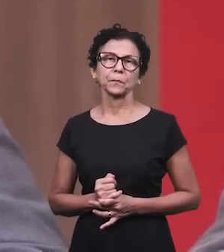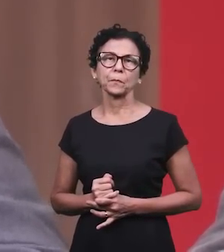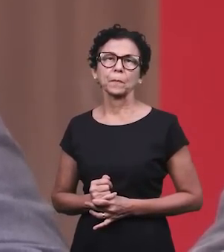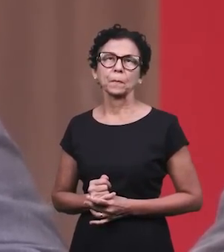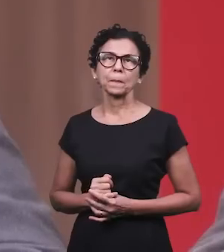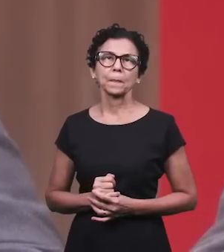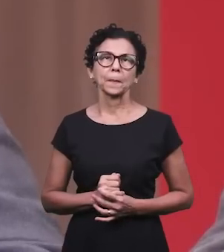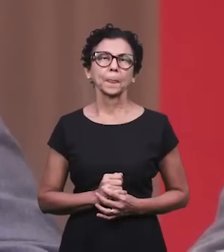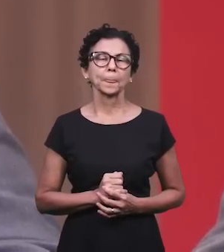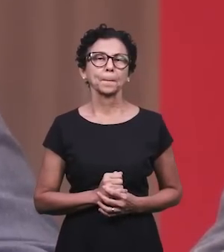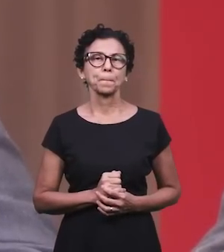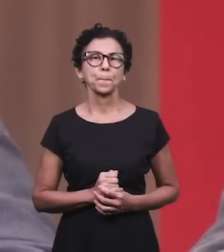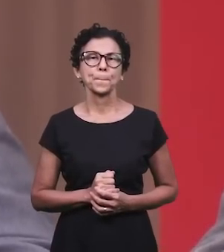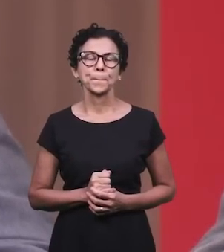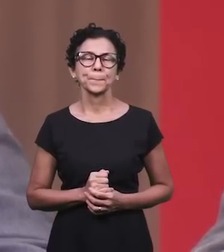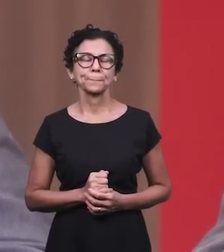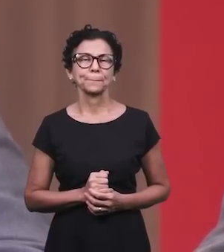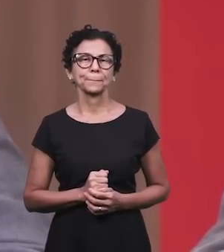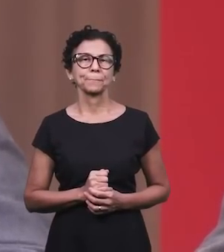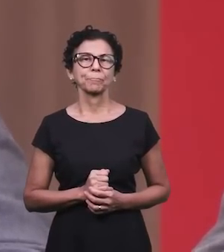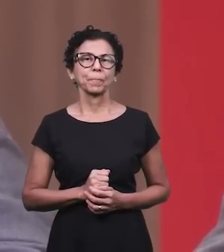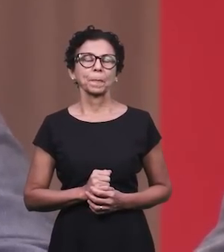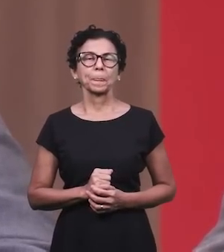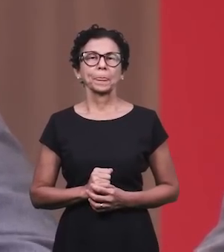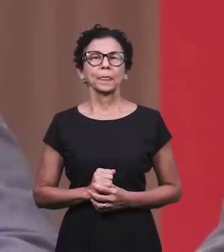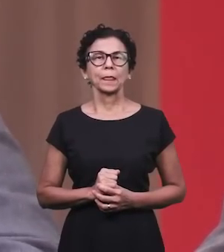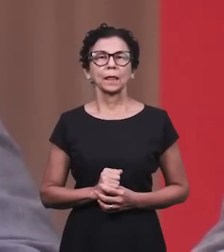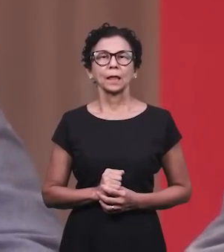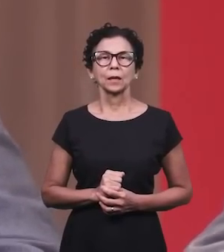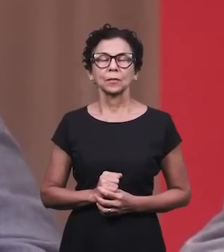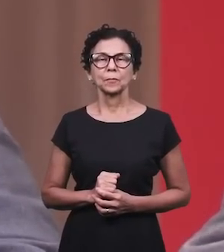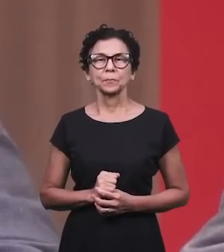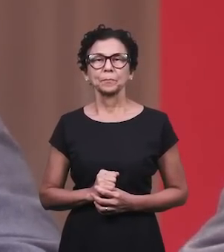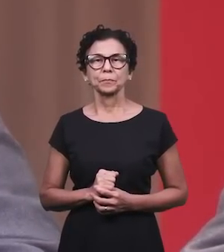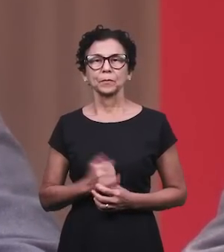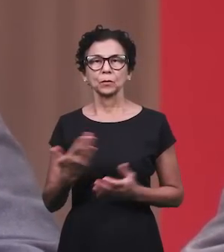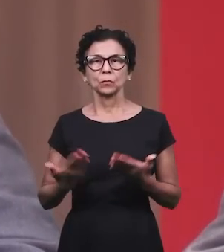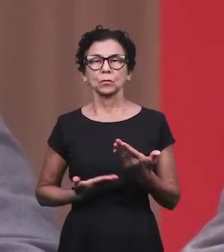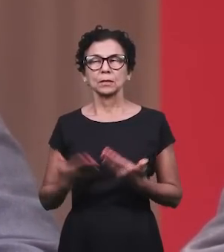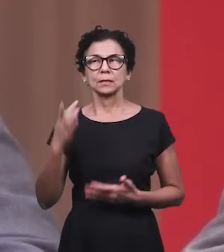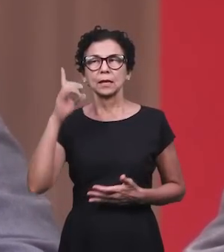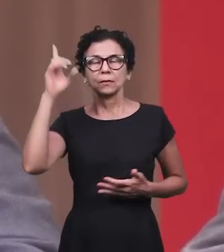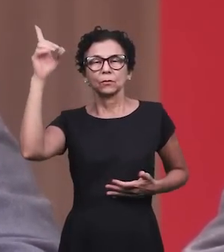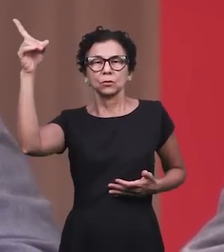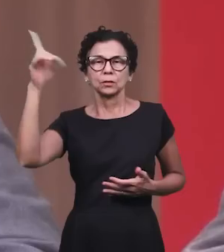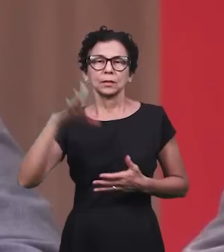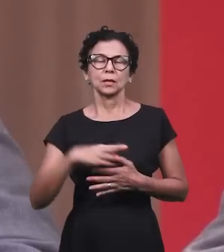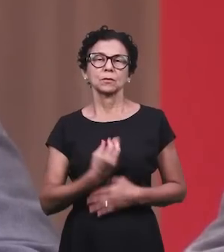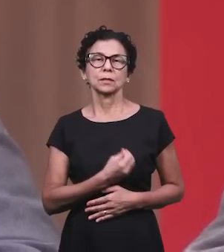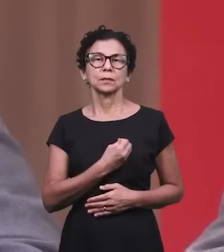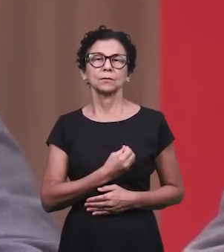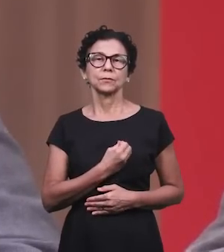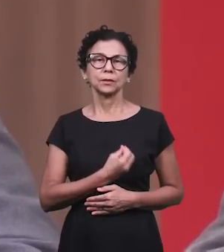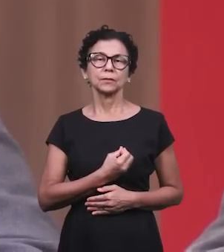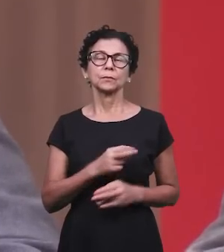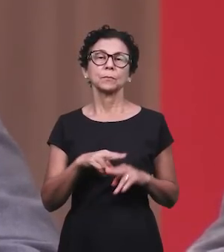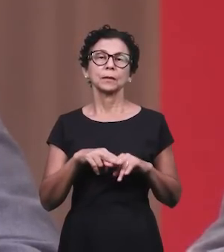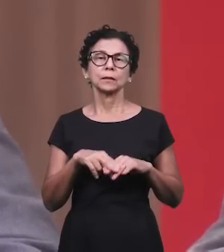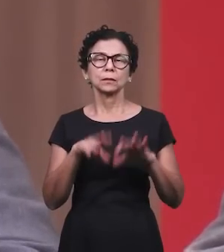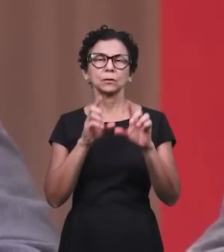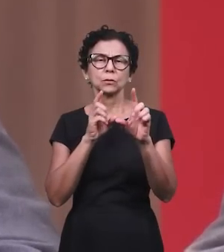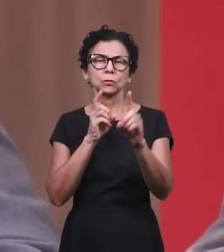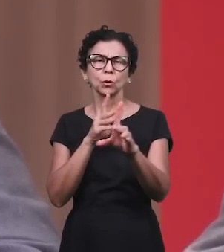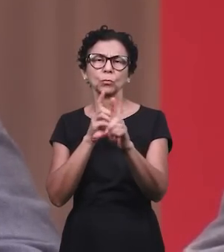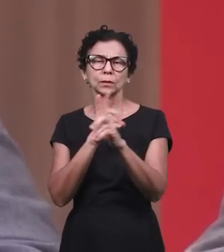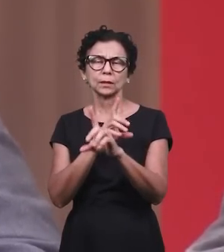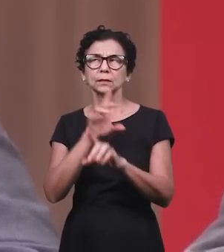né, o crente, o servo de Deus, essa comida aqui é a doutrina, né? É a doutrina. É verdade.